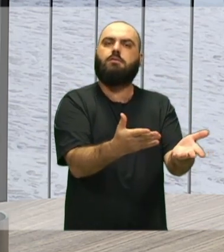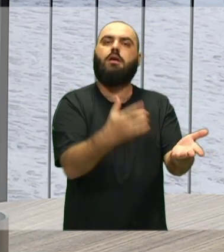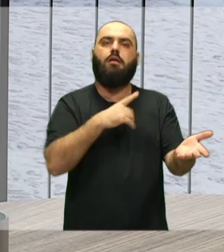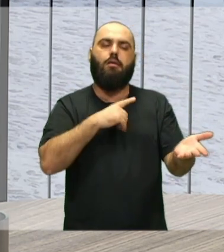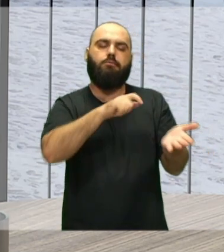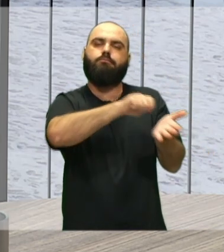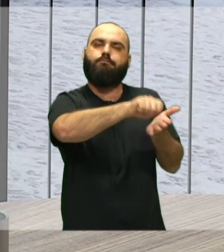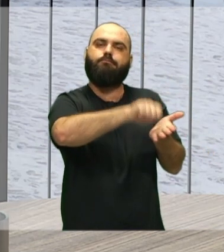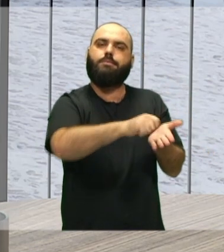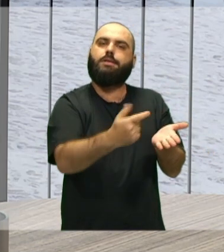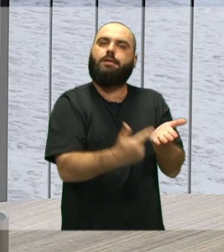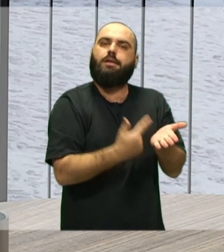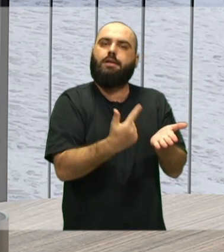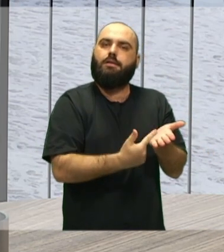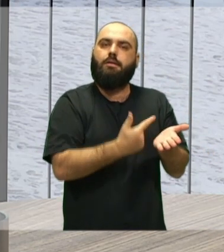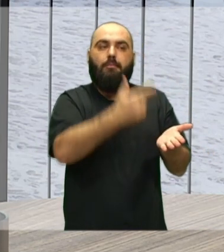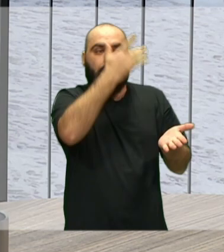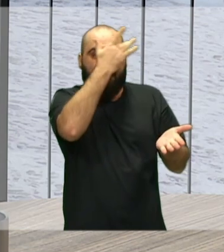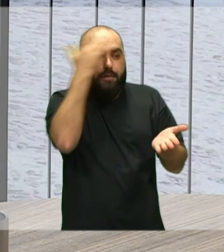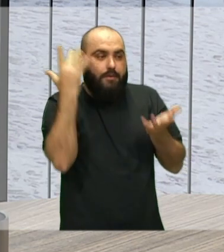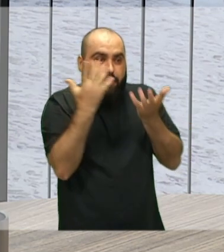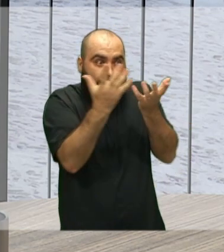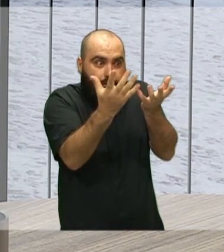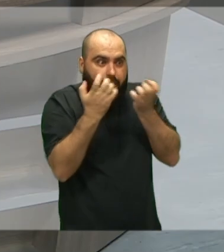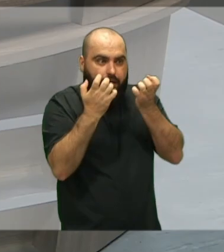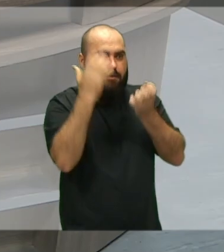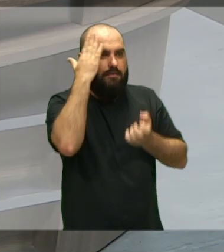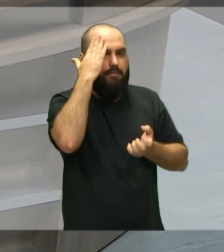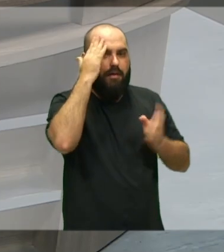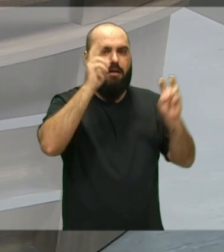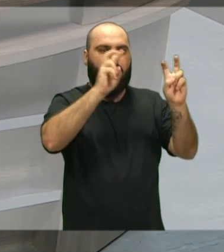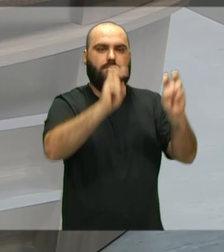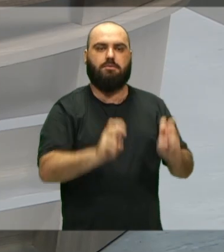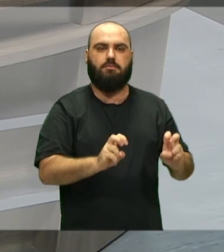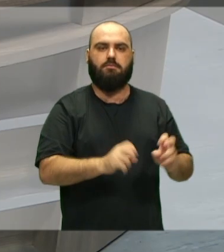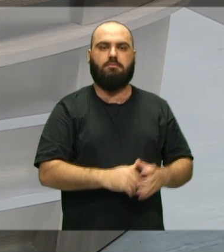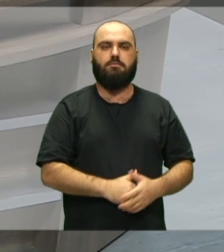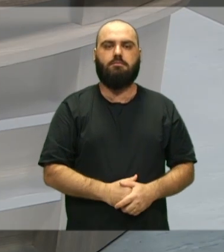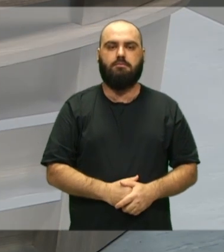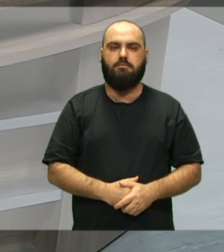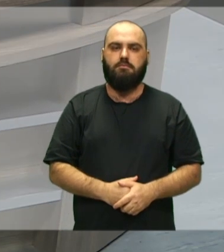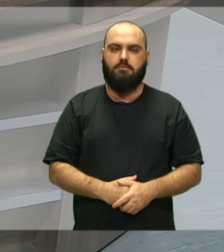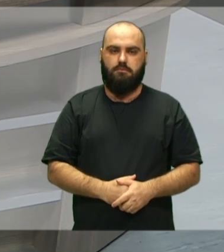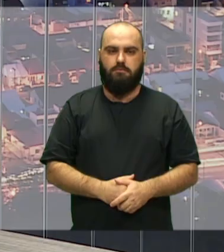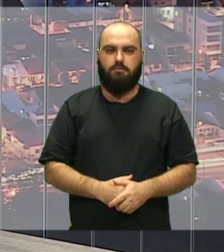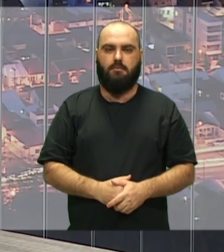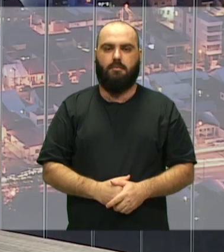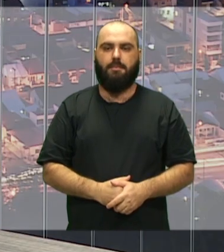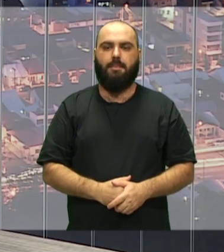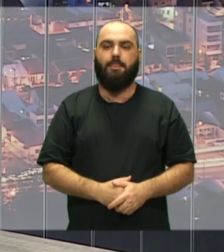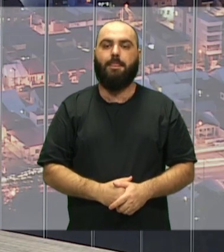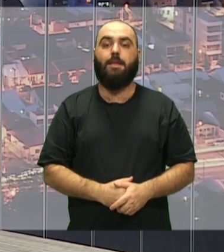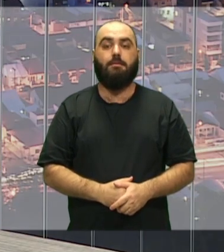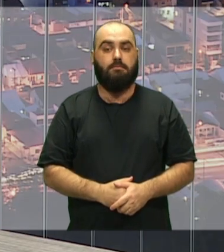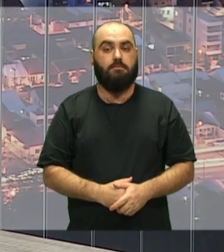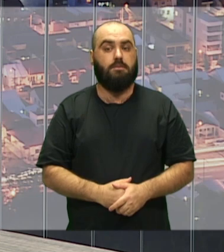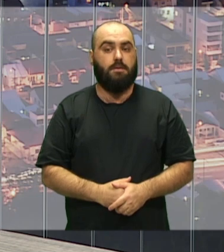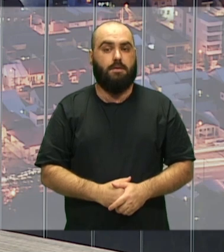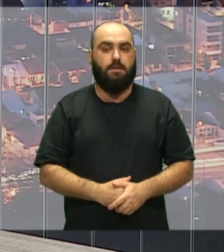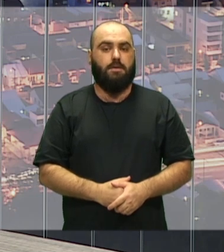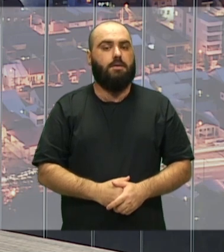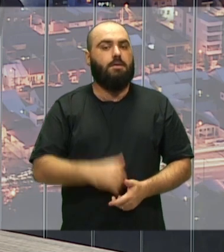hora para quem tiver afim mesmo da matéria, né? E tá assim, ó, e eu estava lembrando, né, eu